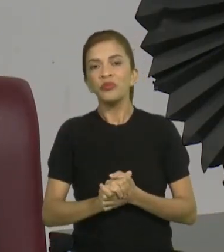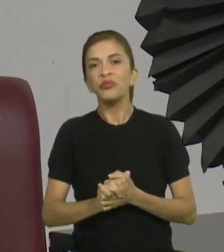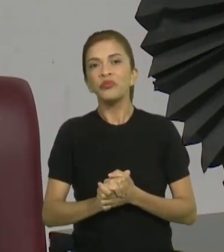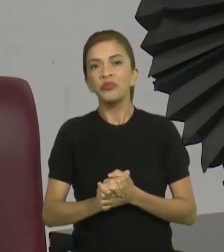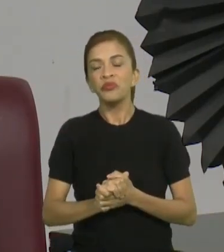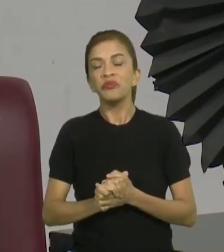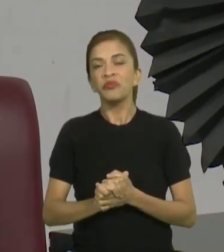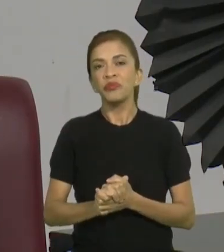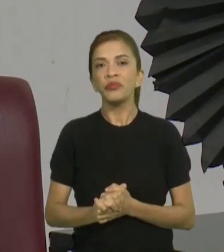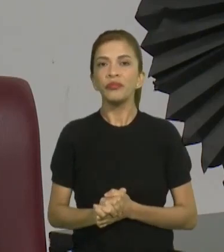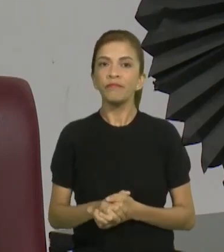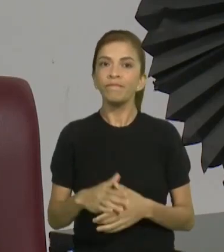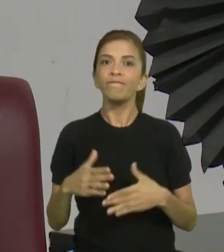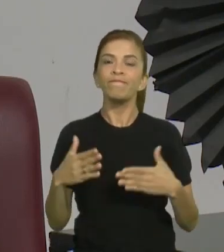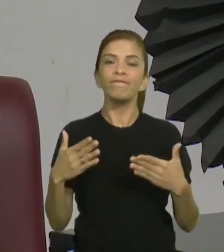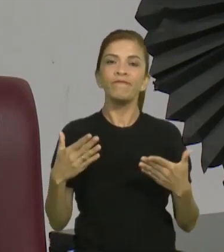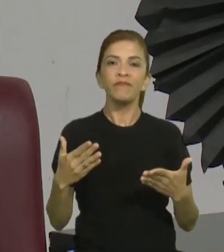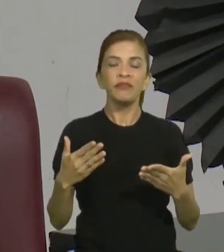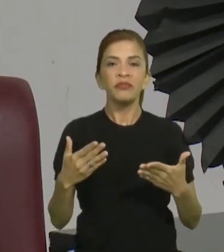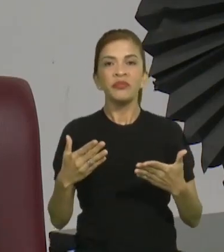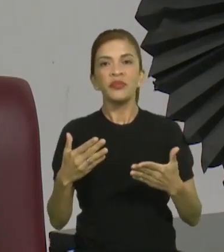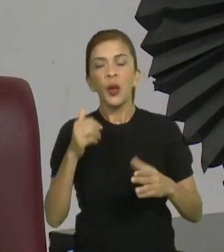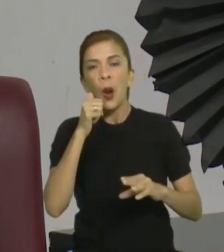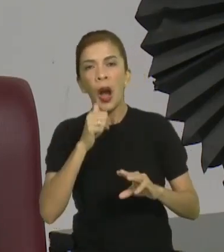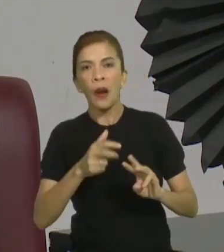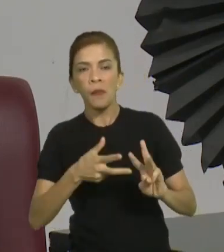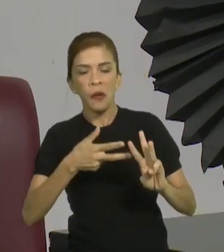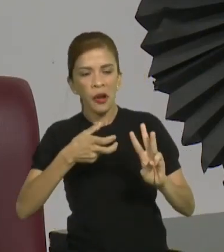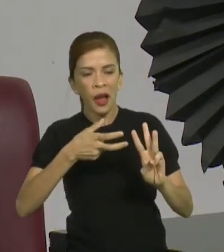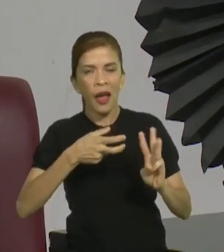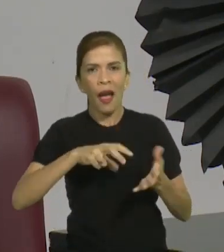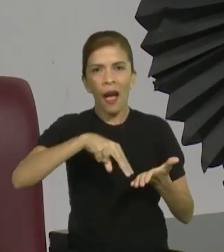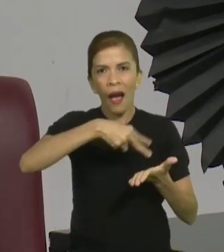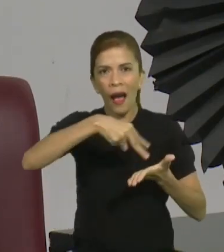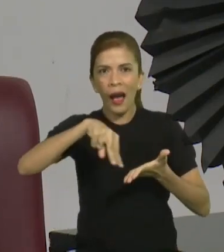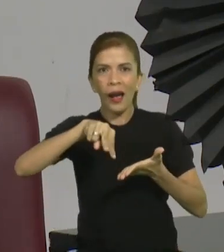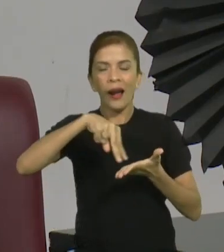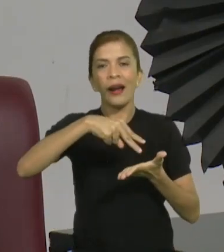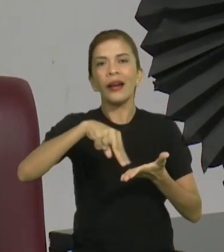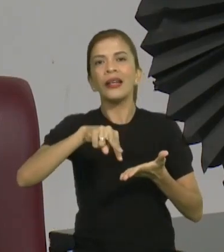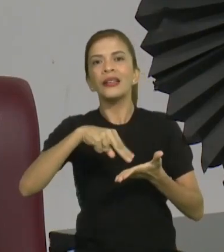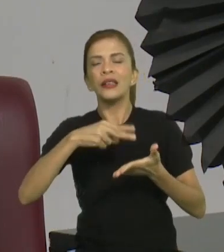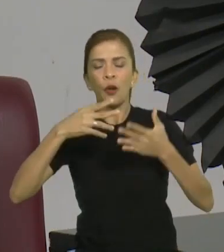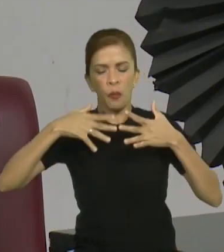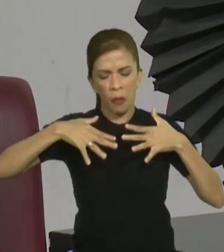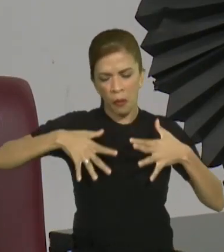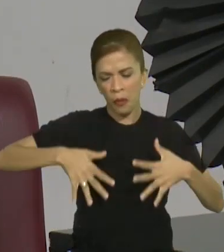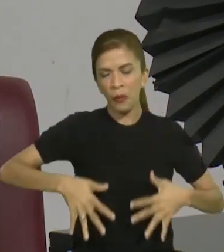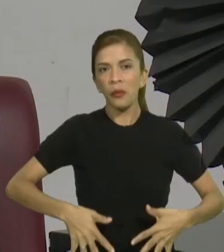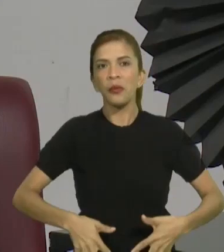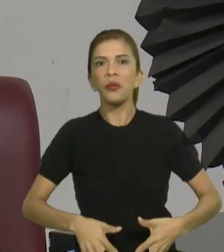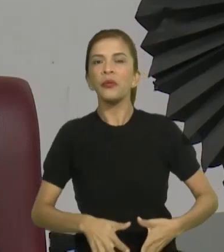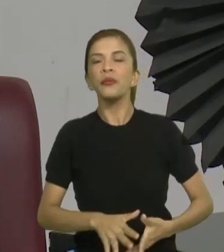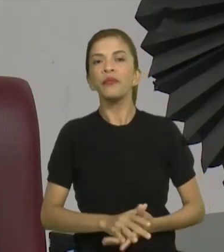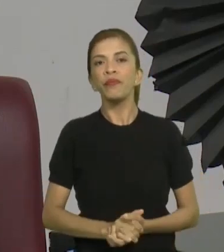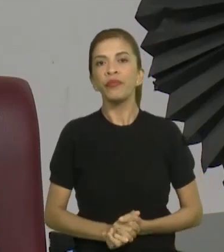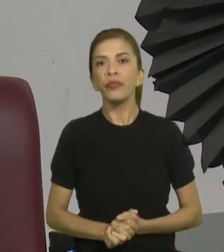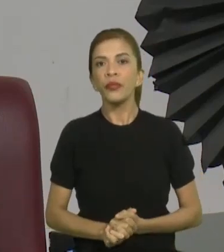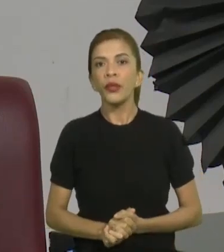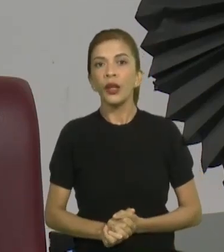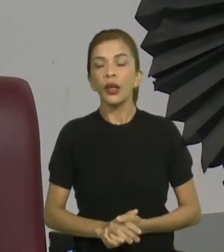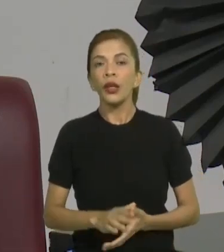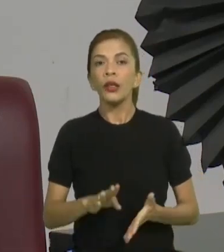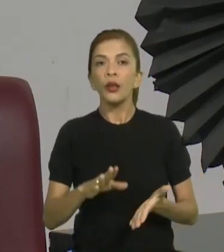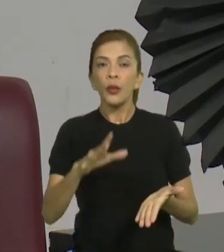brincantes. Então, muitas índias, ela sempre gostou de muitas índias. E ela contratou logo